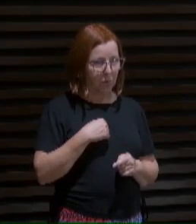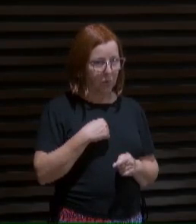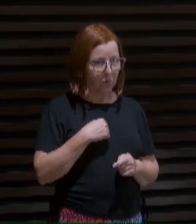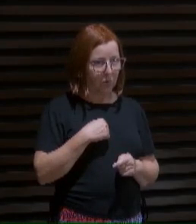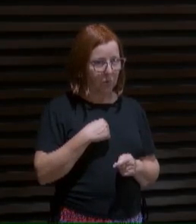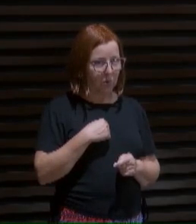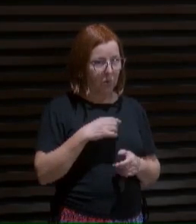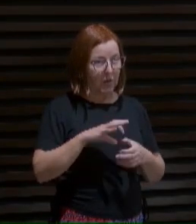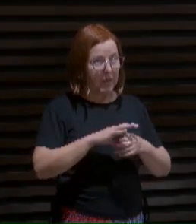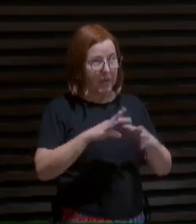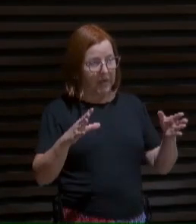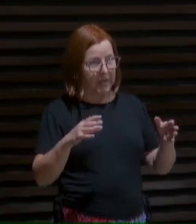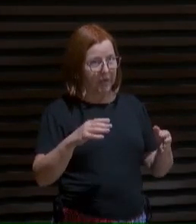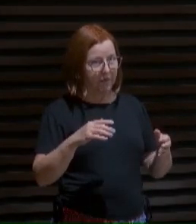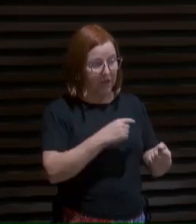vocês.